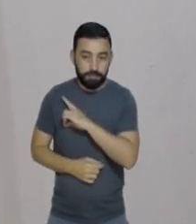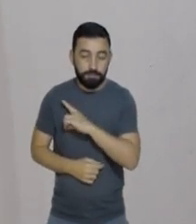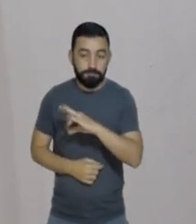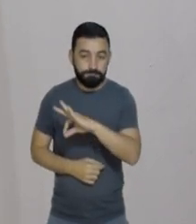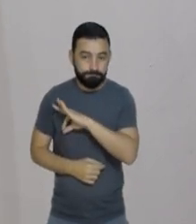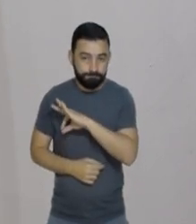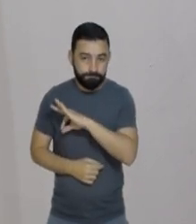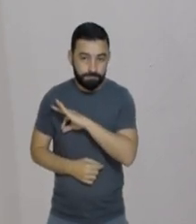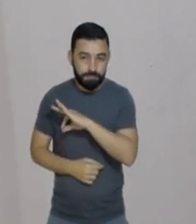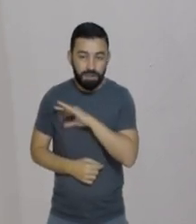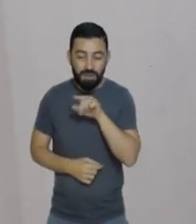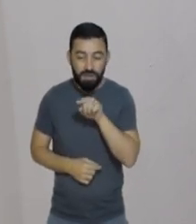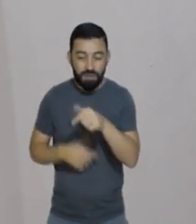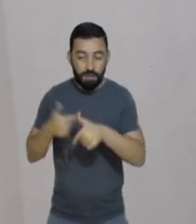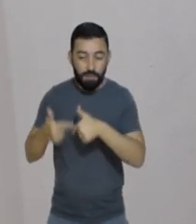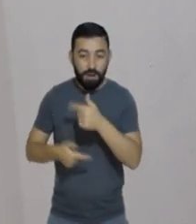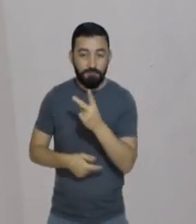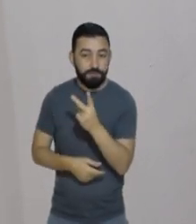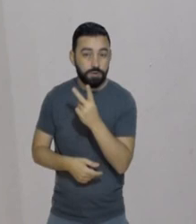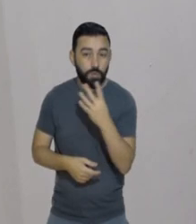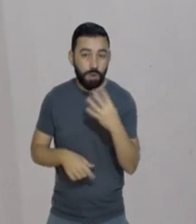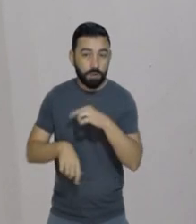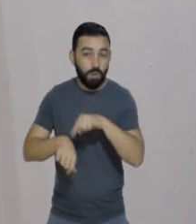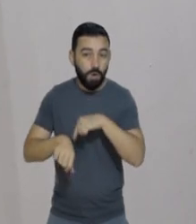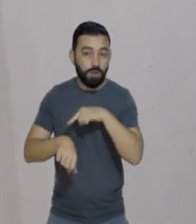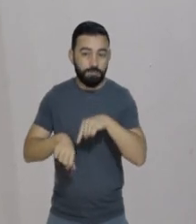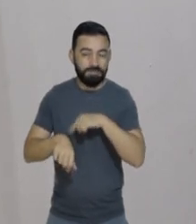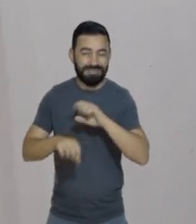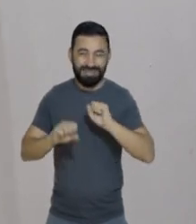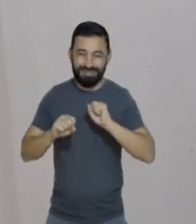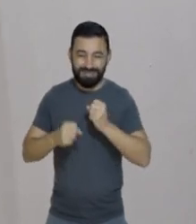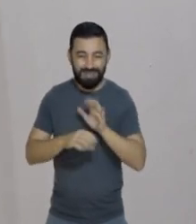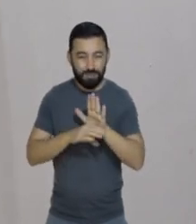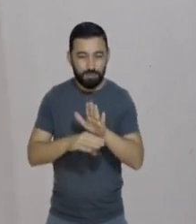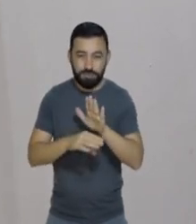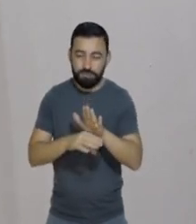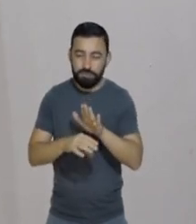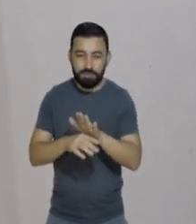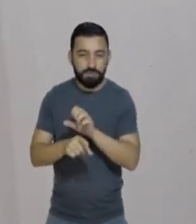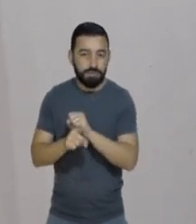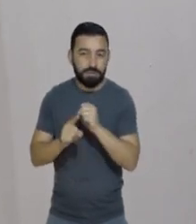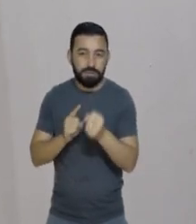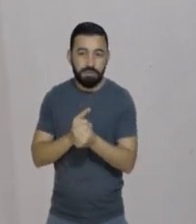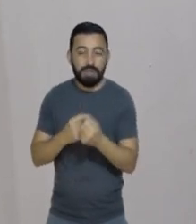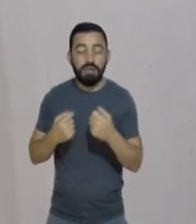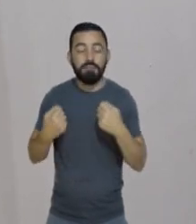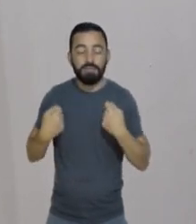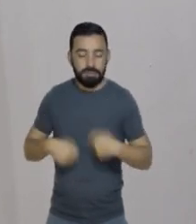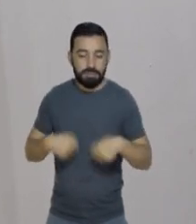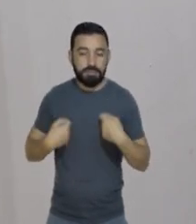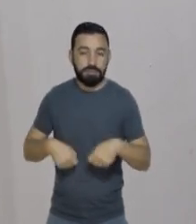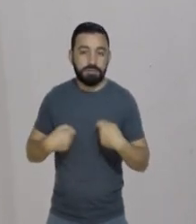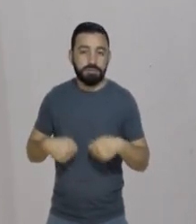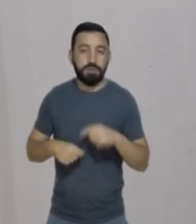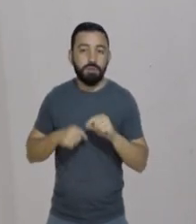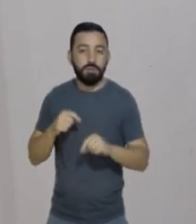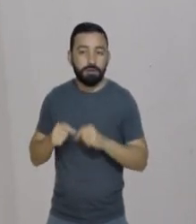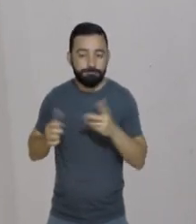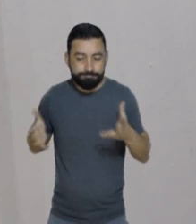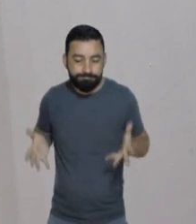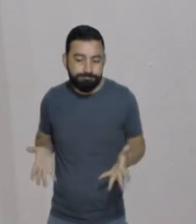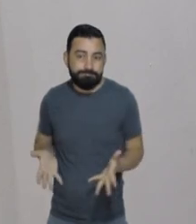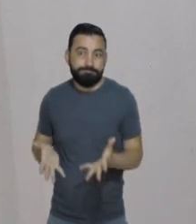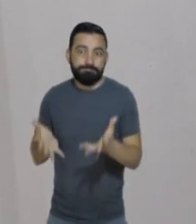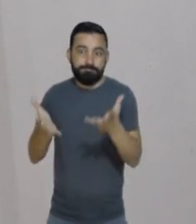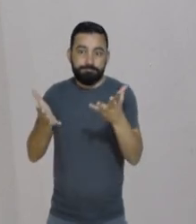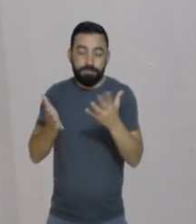atua 24 horas em defesa da sociedade e merece ter enaltecida